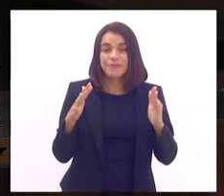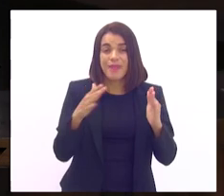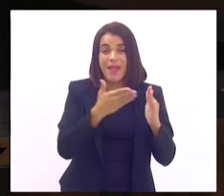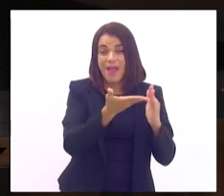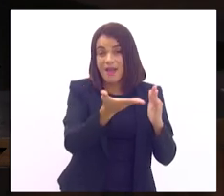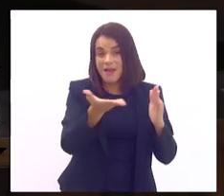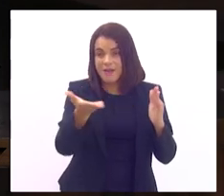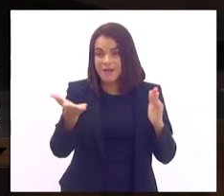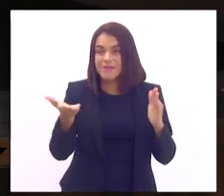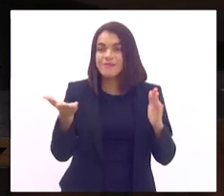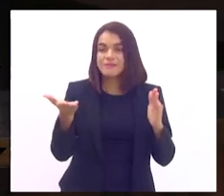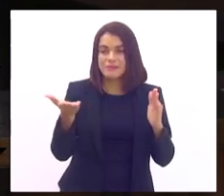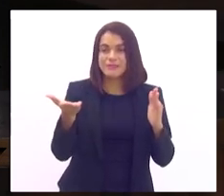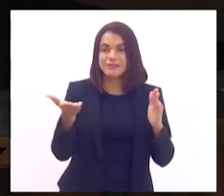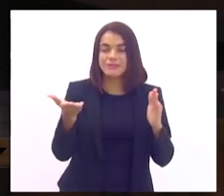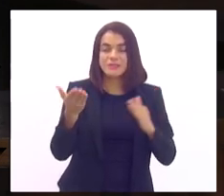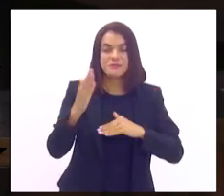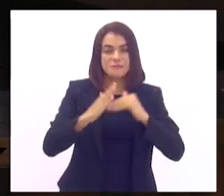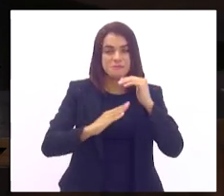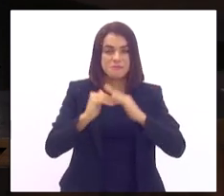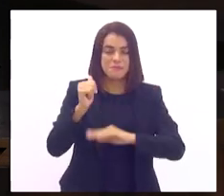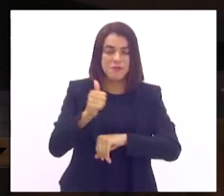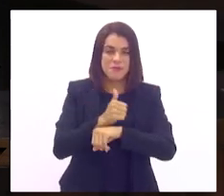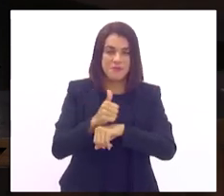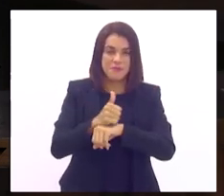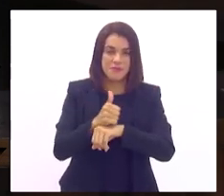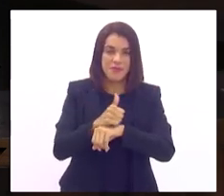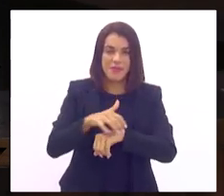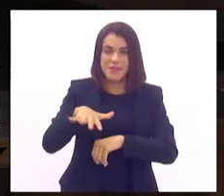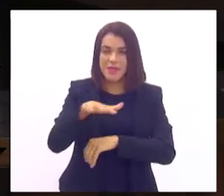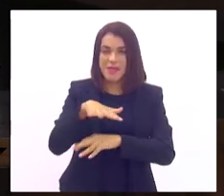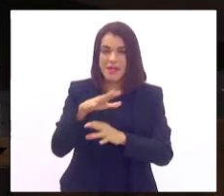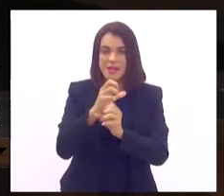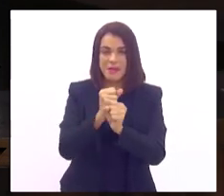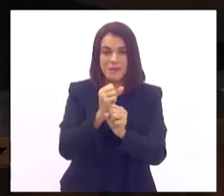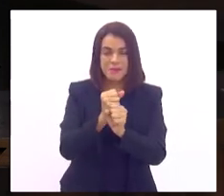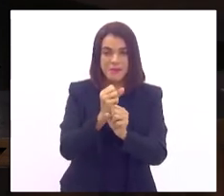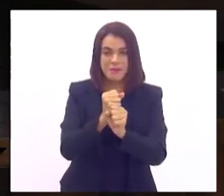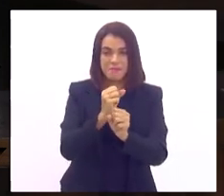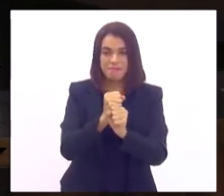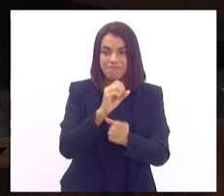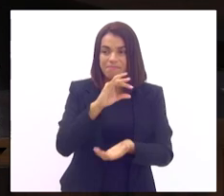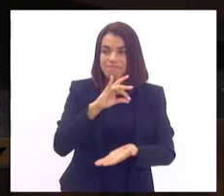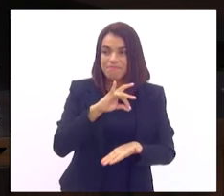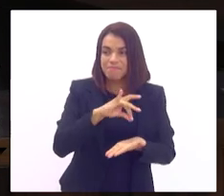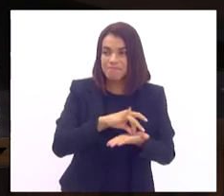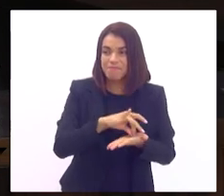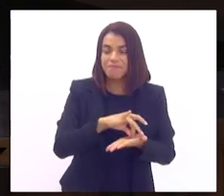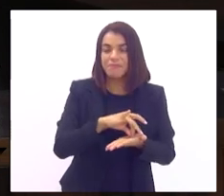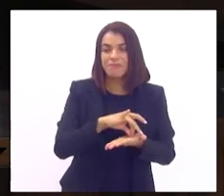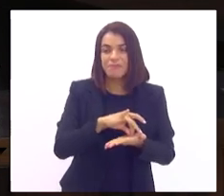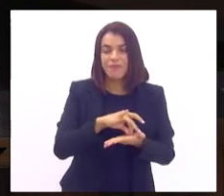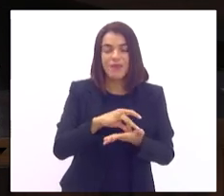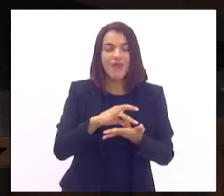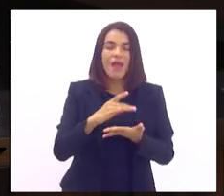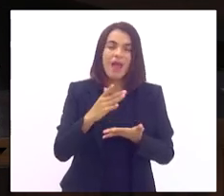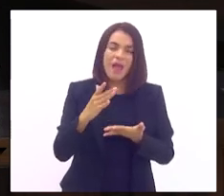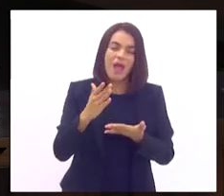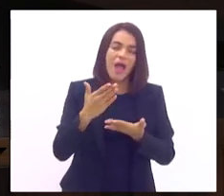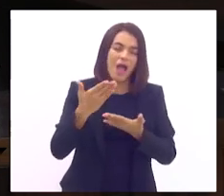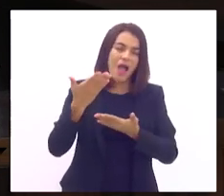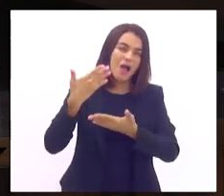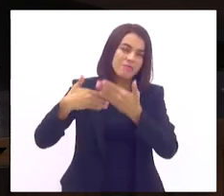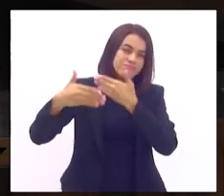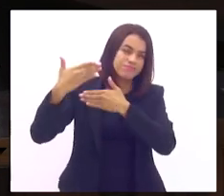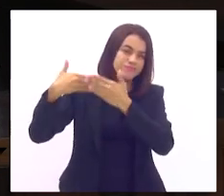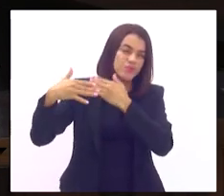vocês, profissionais da contabilidade. De fato, alguns anos atrás, um